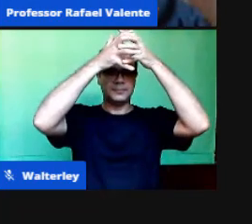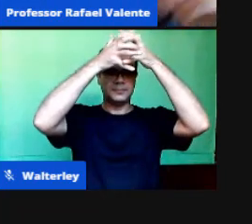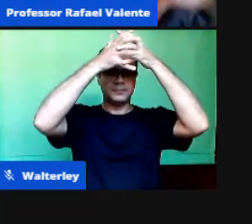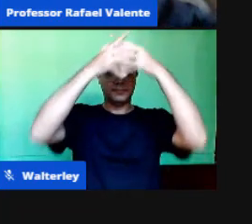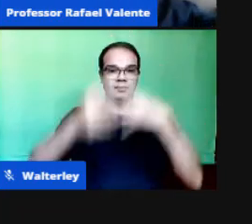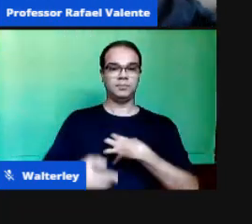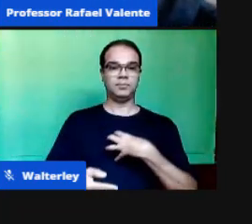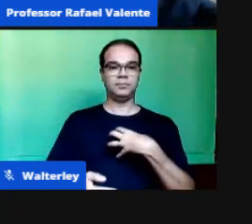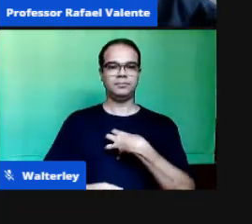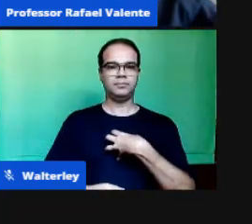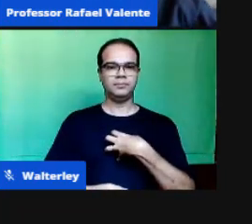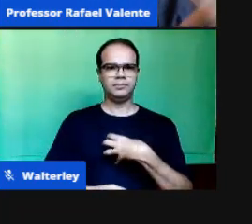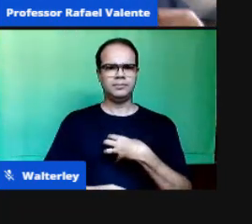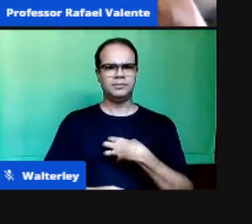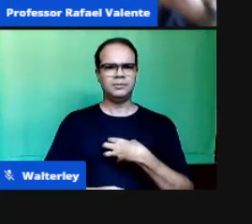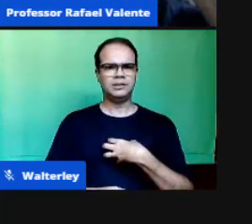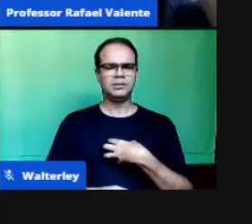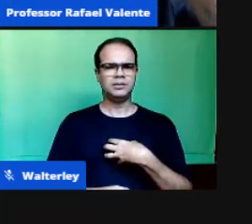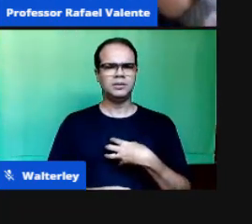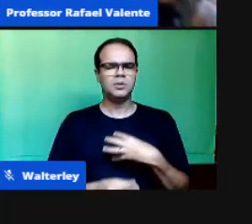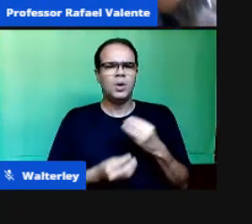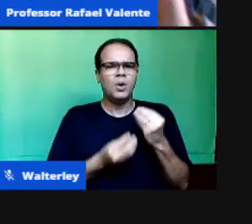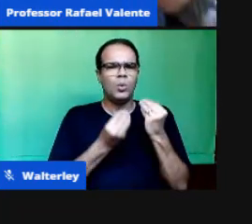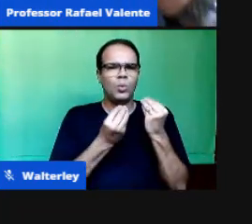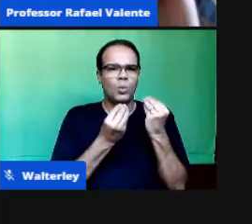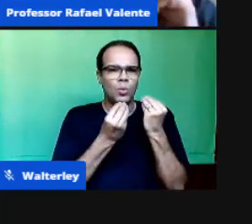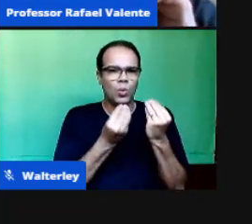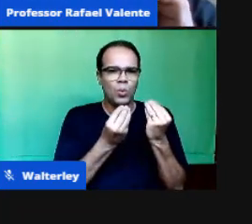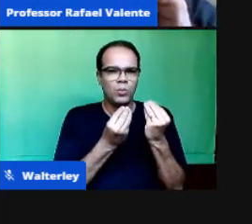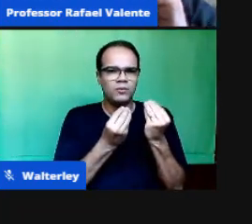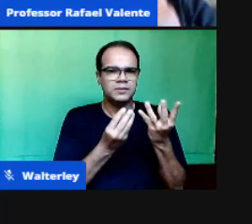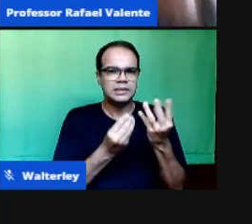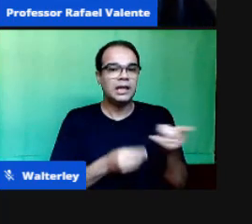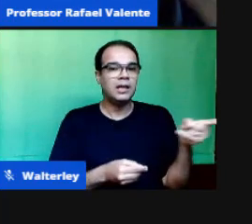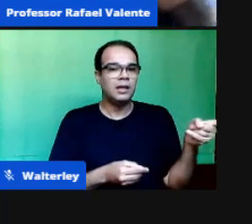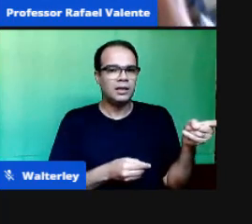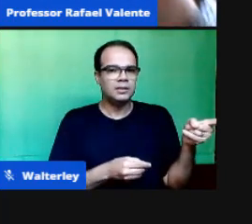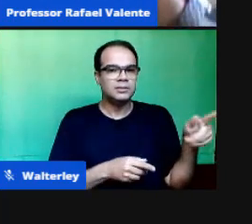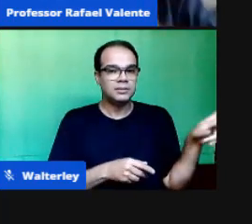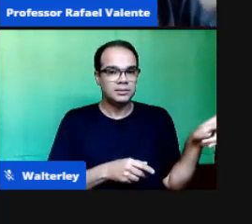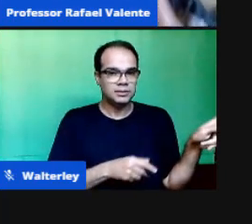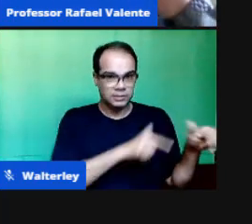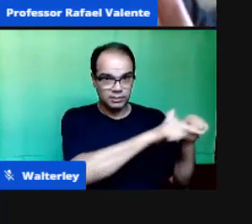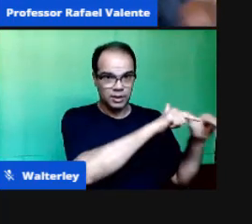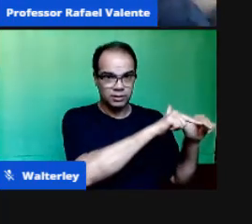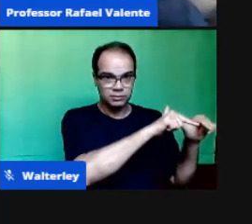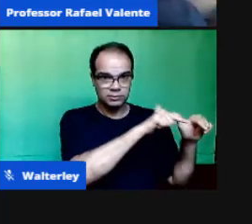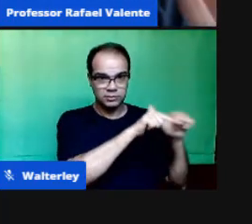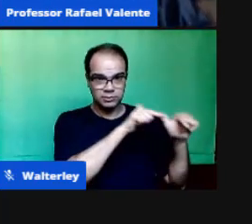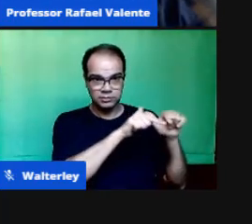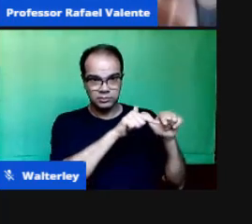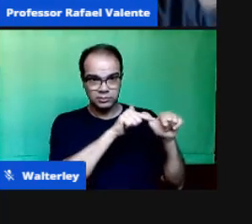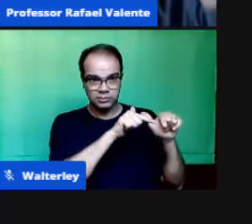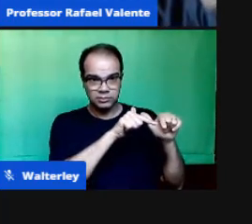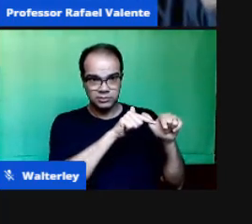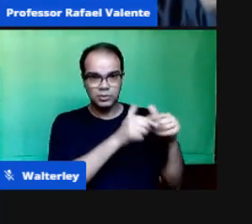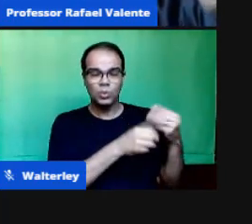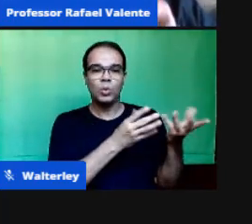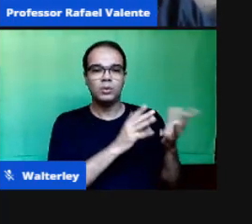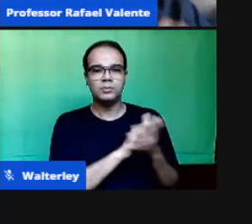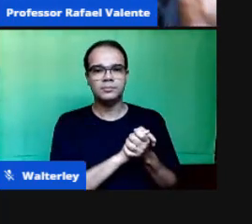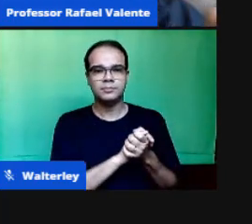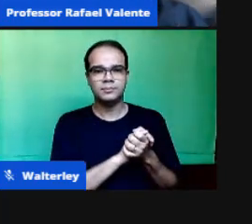Como é que eu me desenvolvo? Como é que é o meu comportamento? Então, 87% das organizações